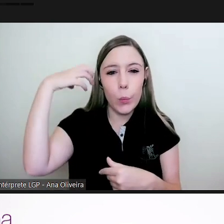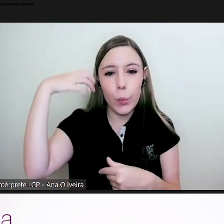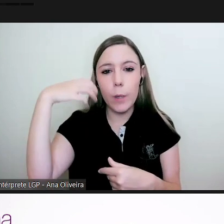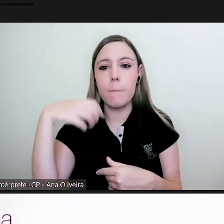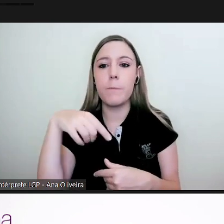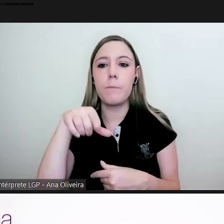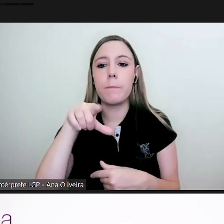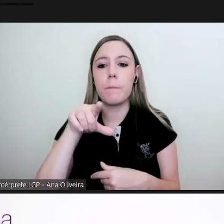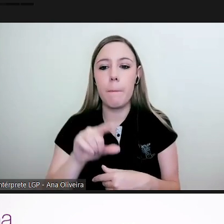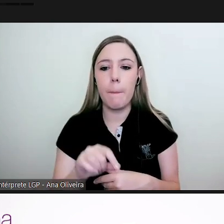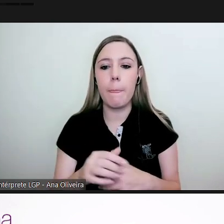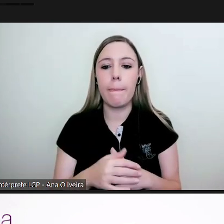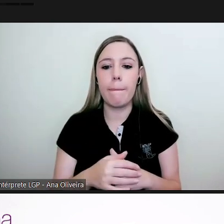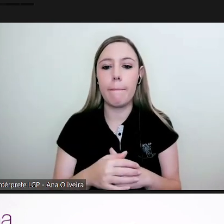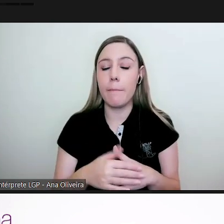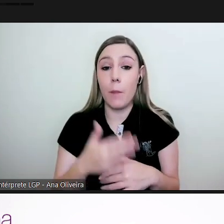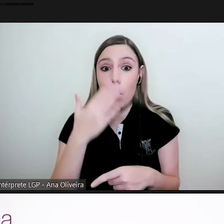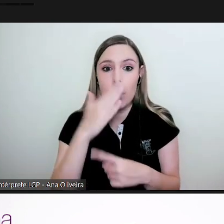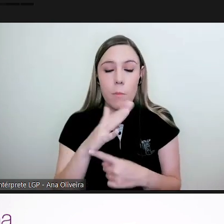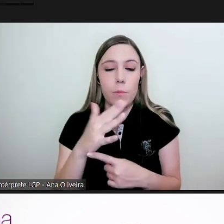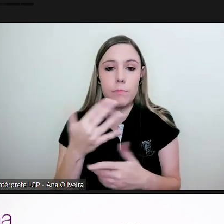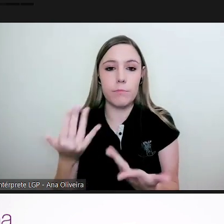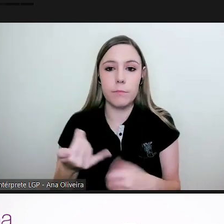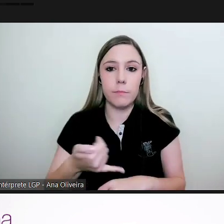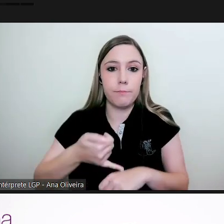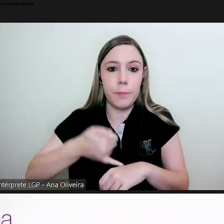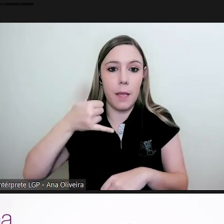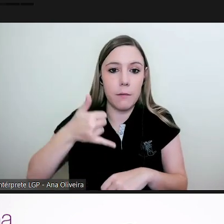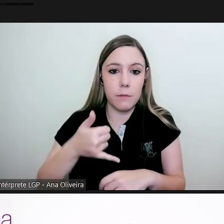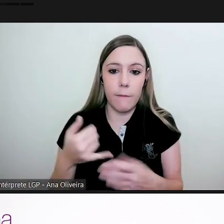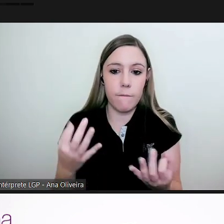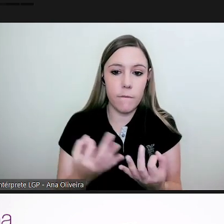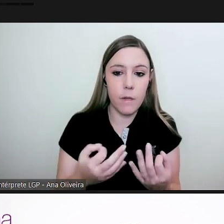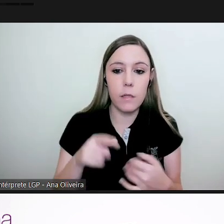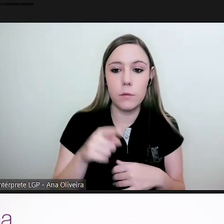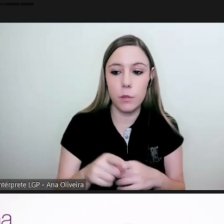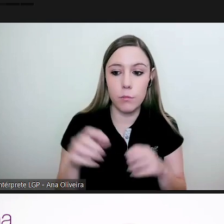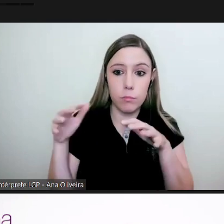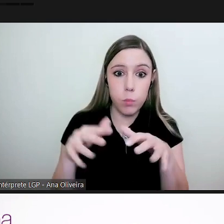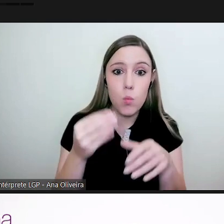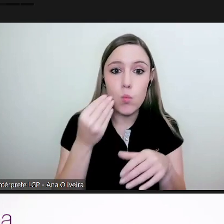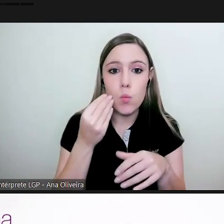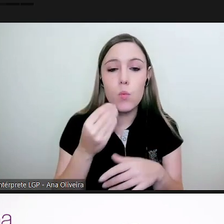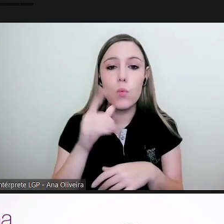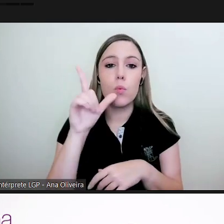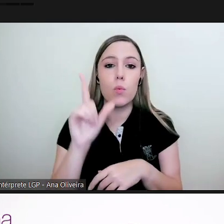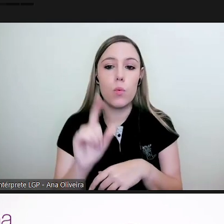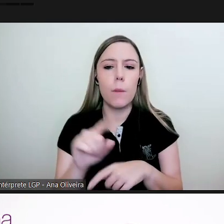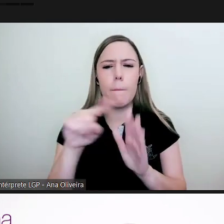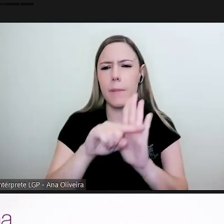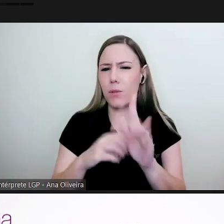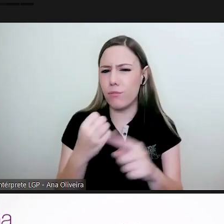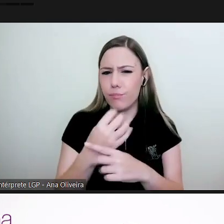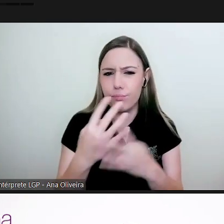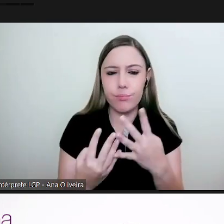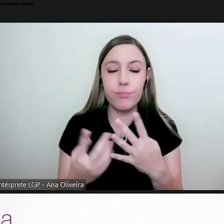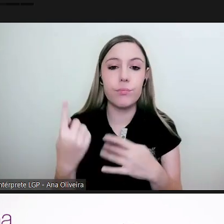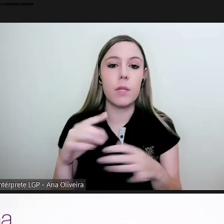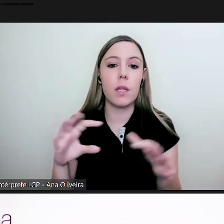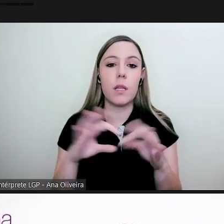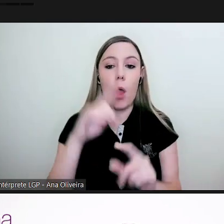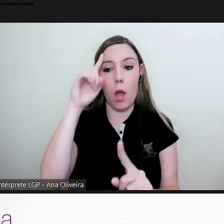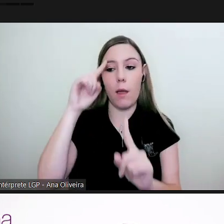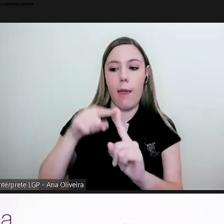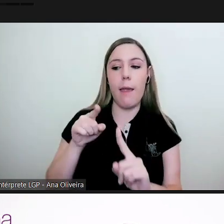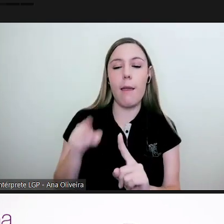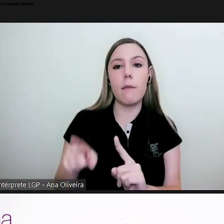de ataque de vespas. Enfim, temos muitas medidas que vão sendo implementadas com esse propósito, designadamente